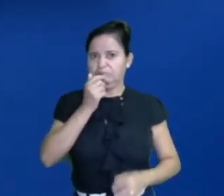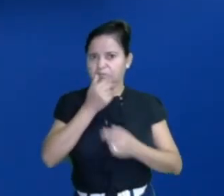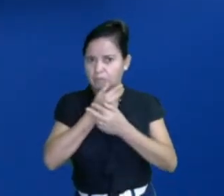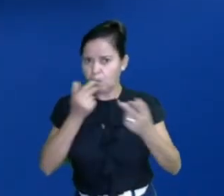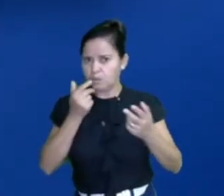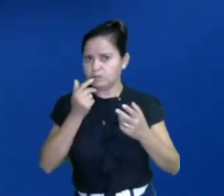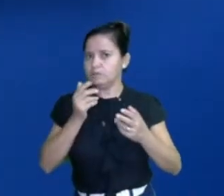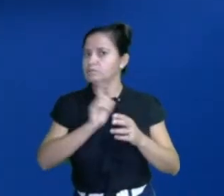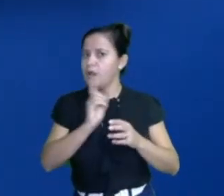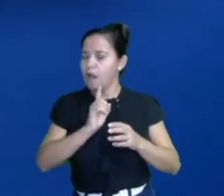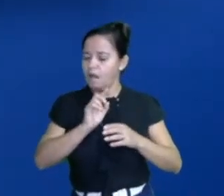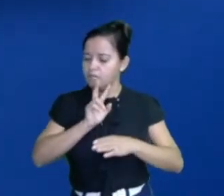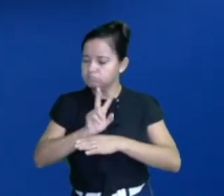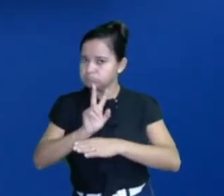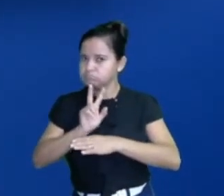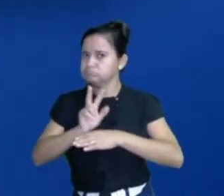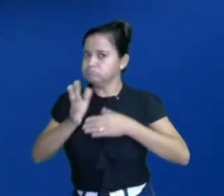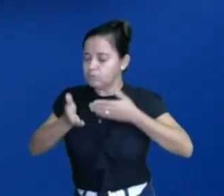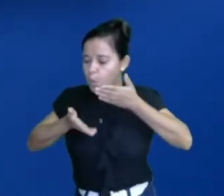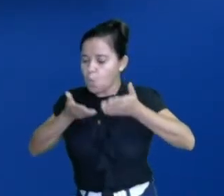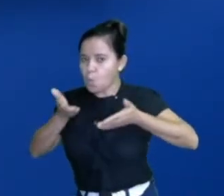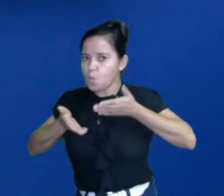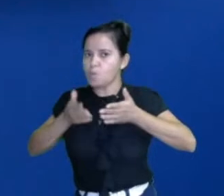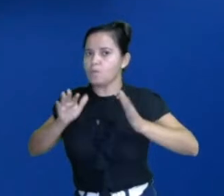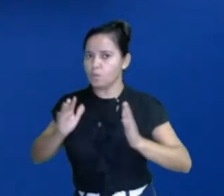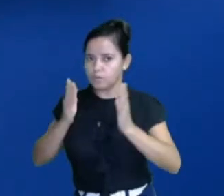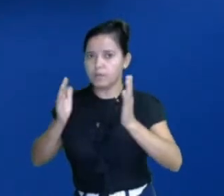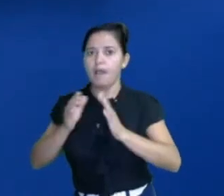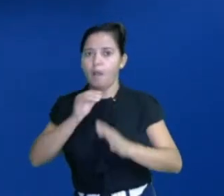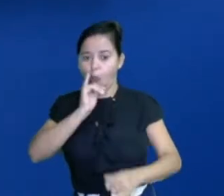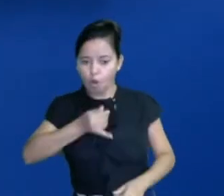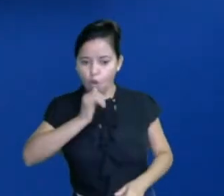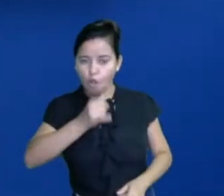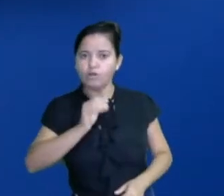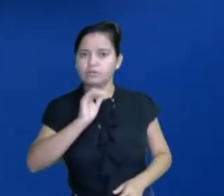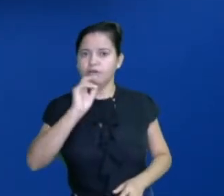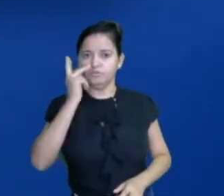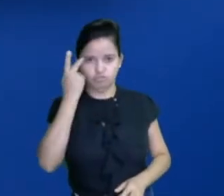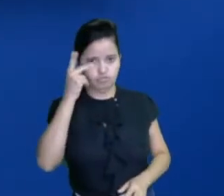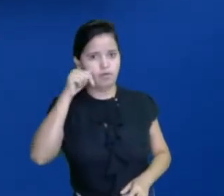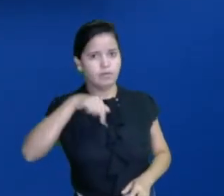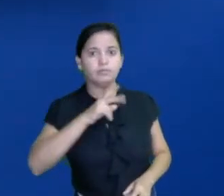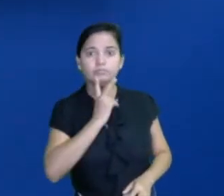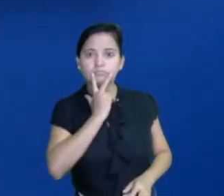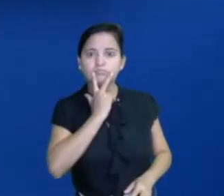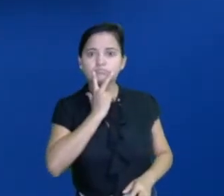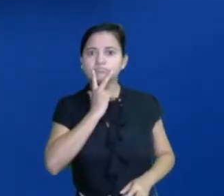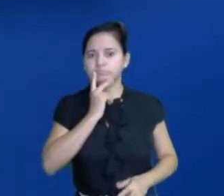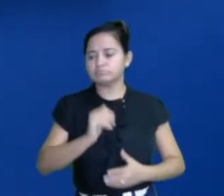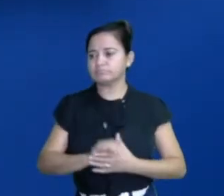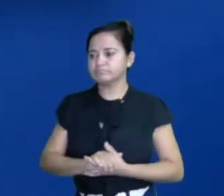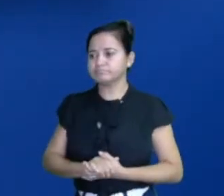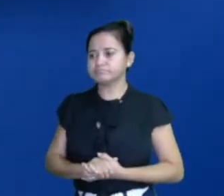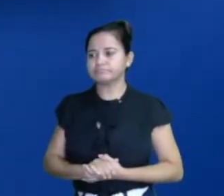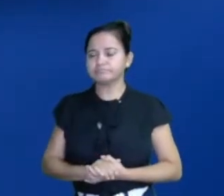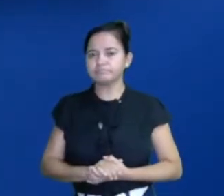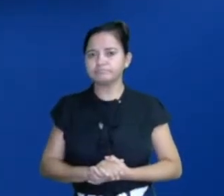ser preservado, conta a sua história vitoriense, entendeu?